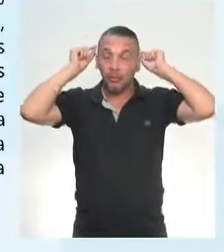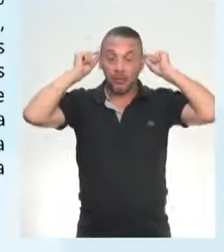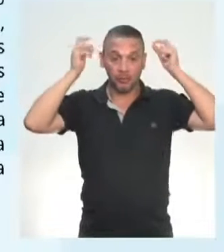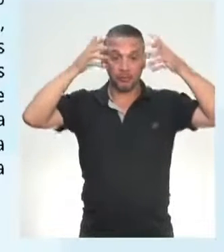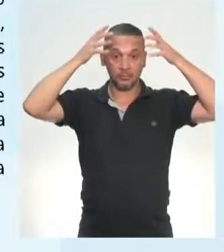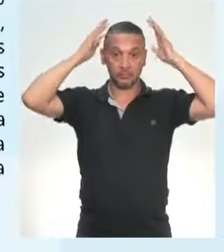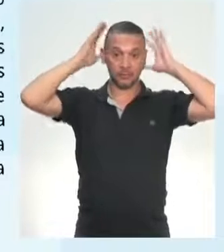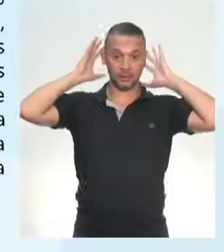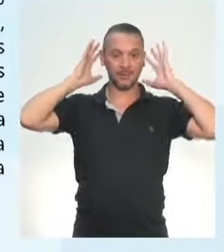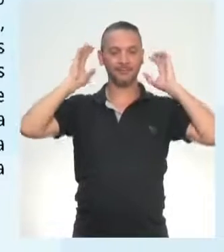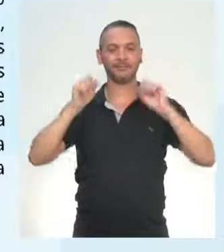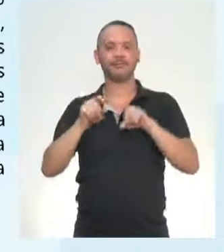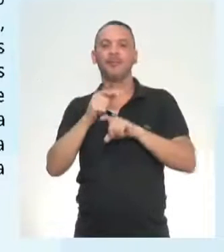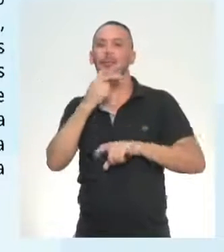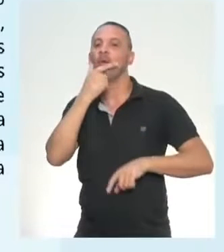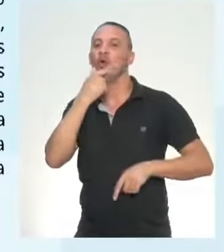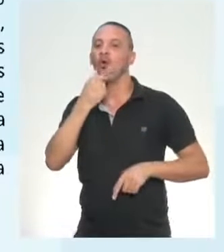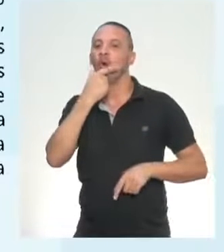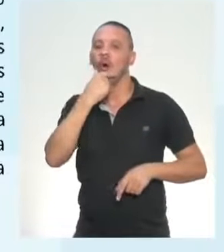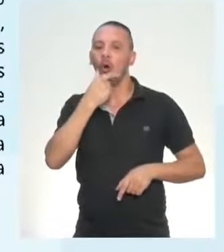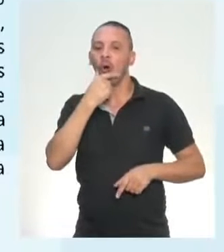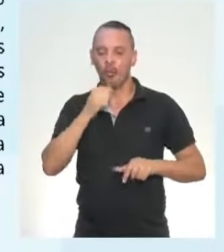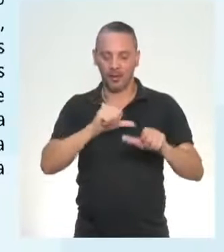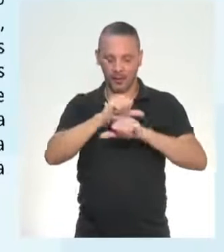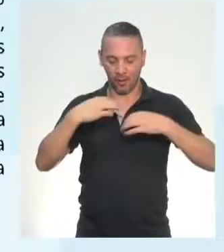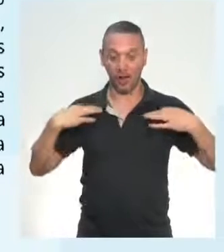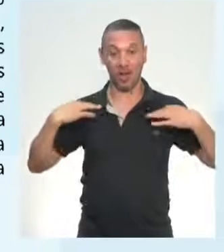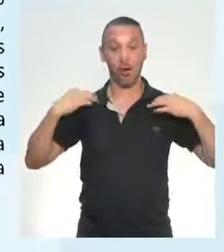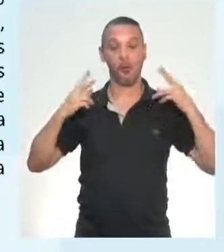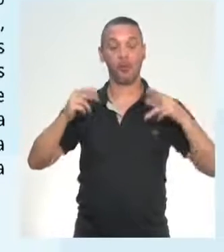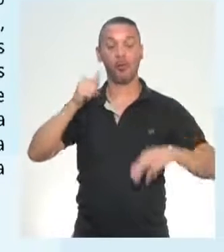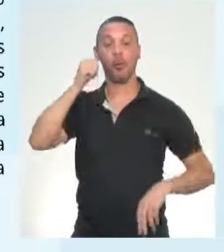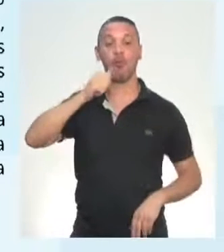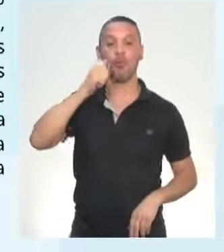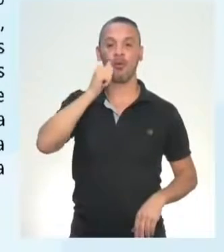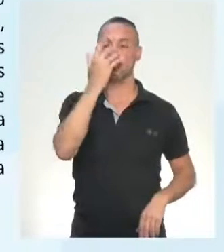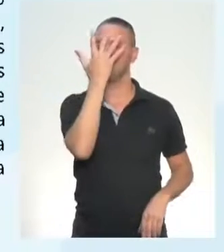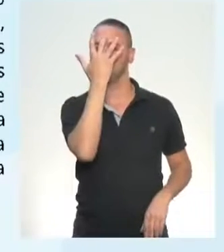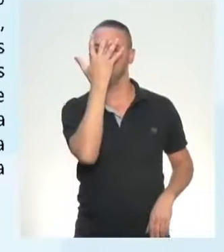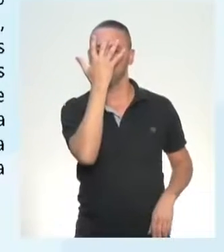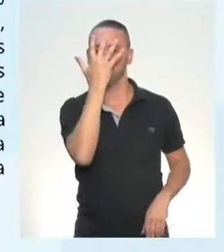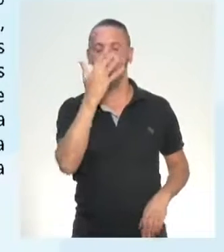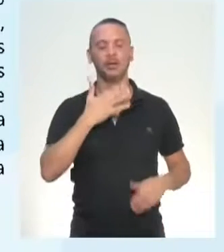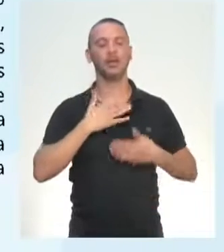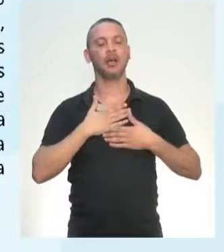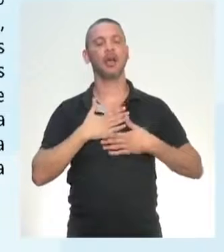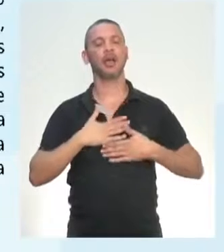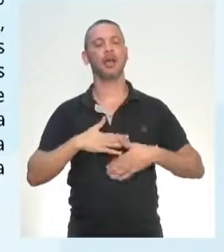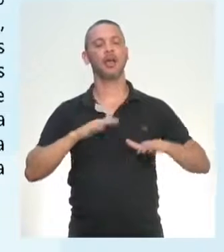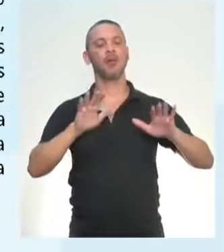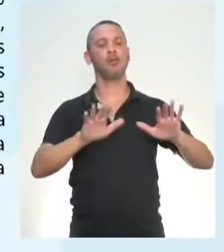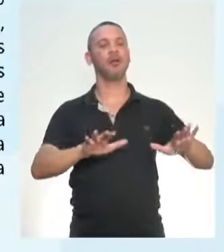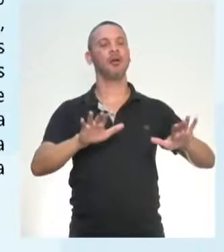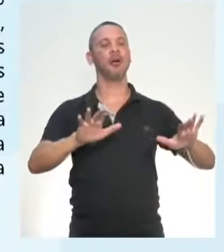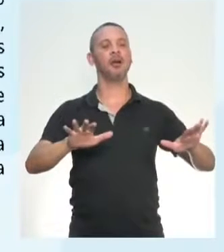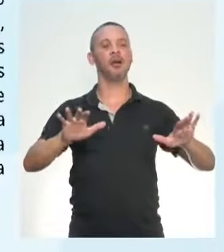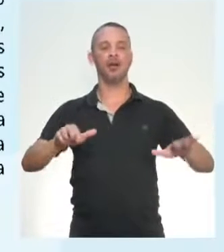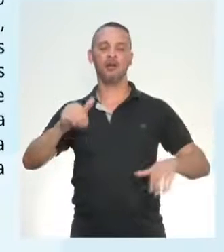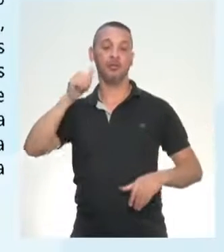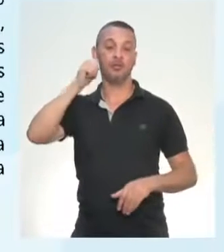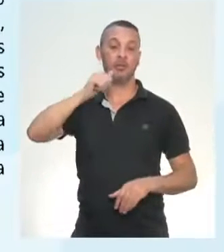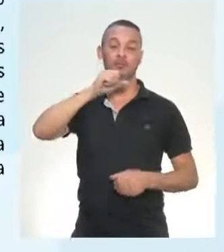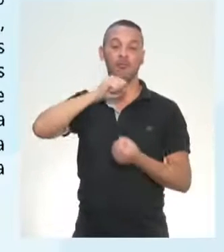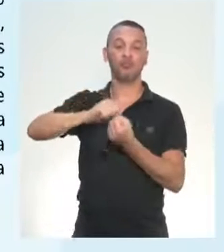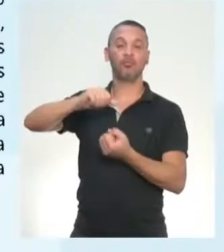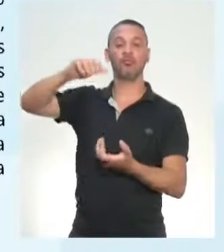homens vestidos como mulheres, mascaradas, para acalmar as mulheres mais velhas da